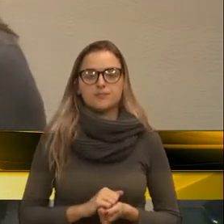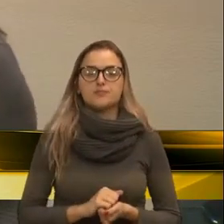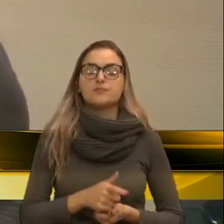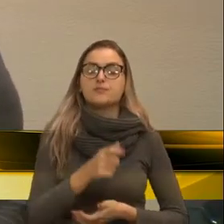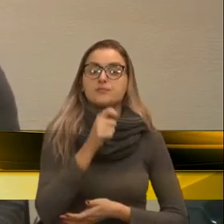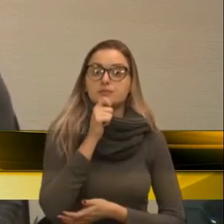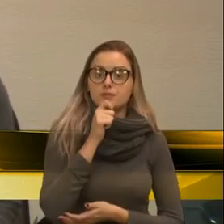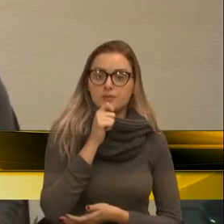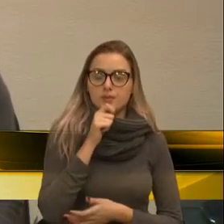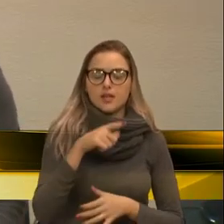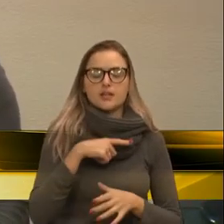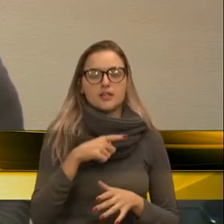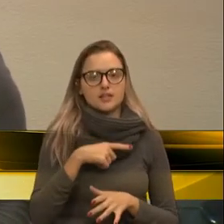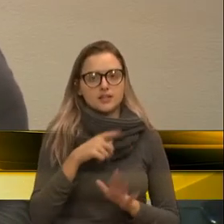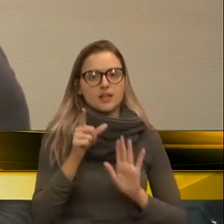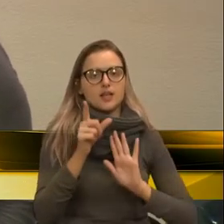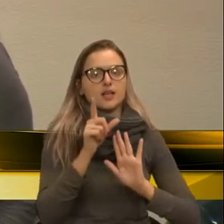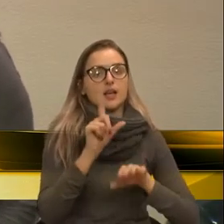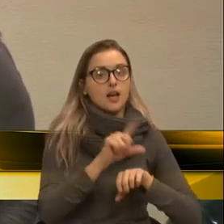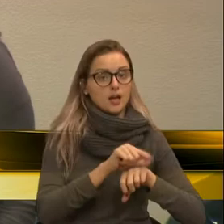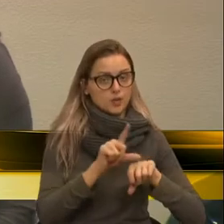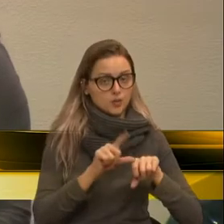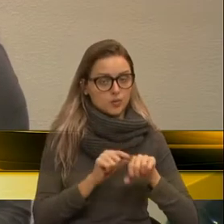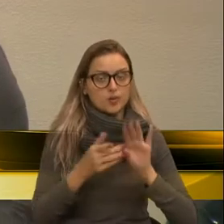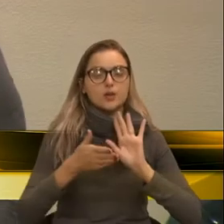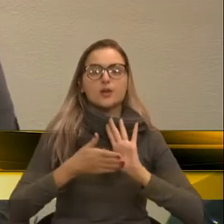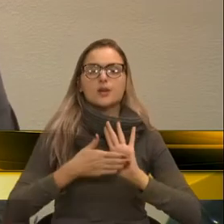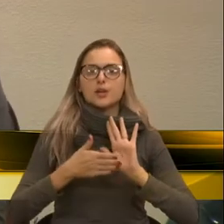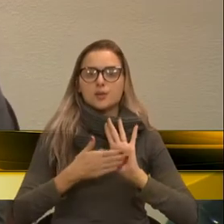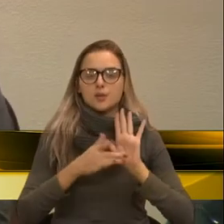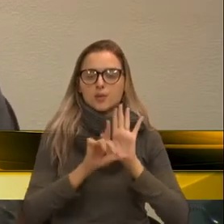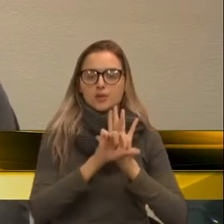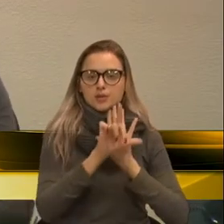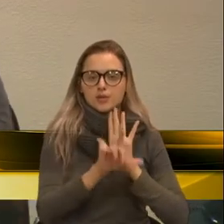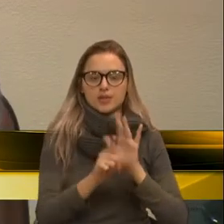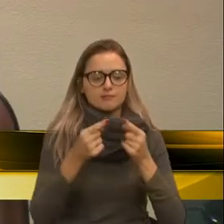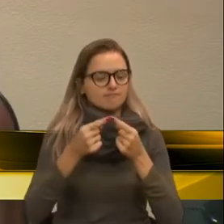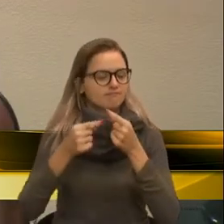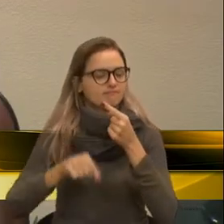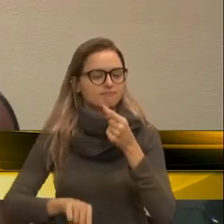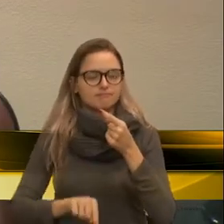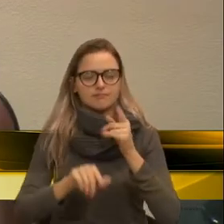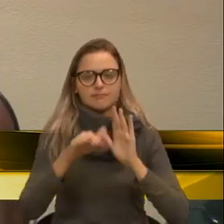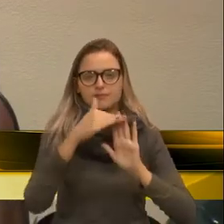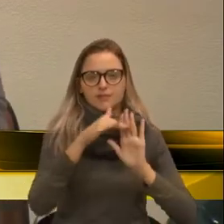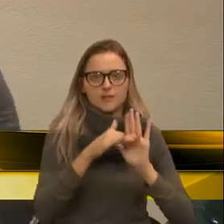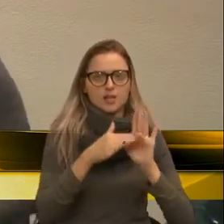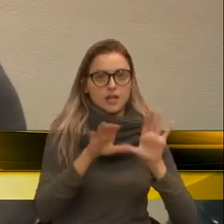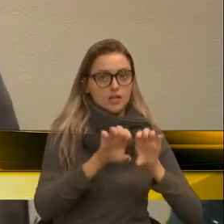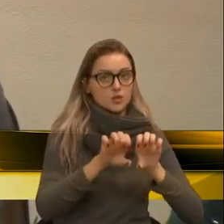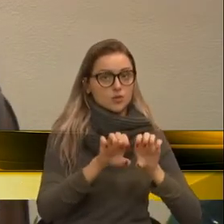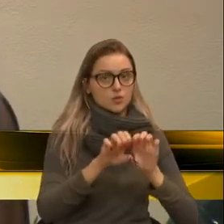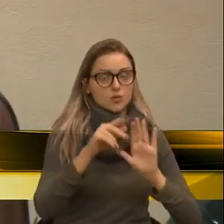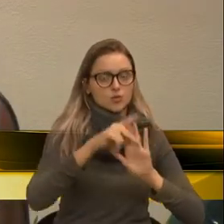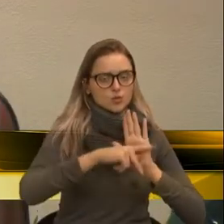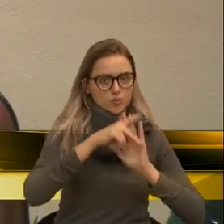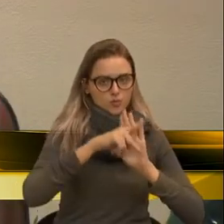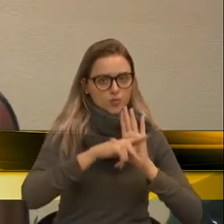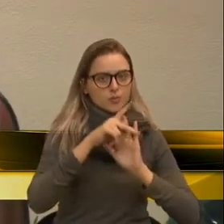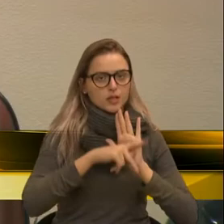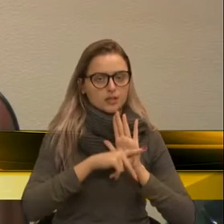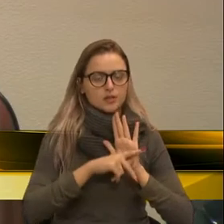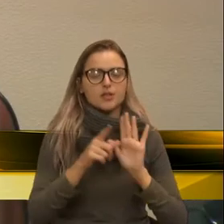Ainda argumenta o autor do veto que a proposta legislativa diverge do plano diretor municipal, em face